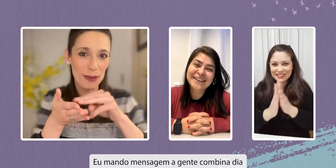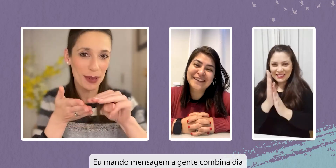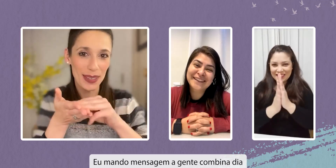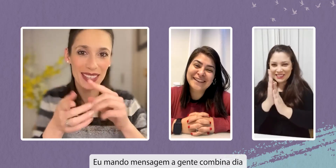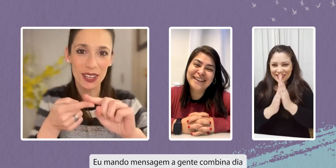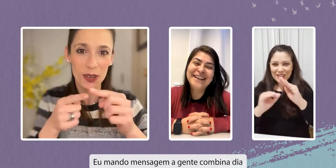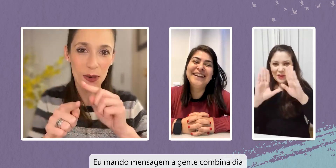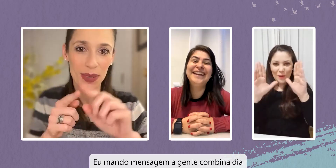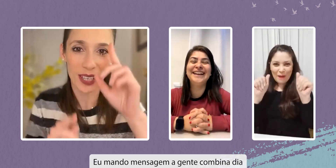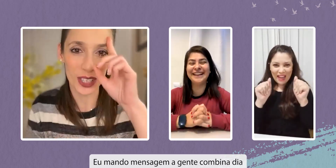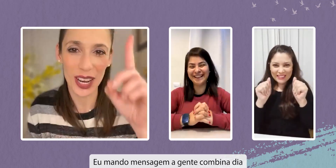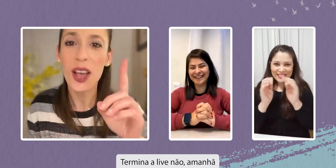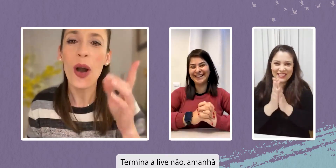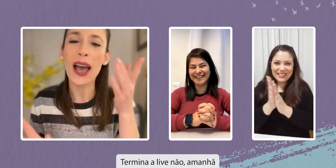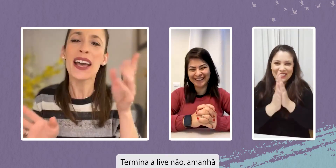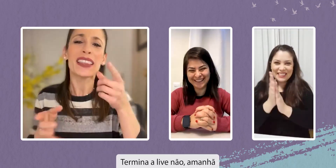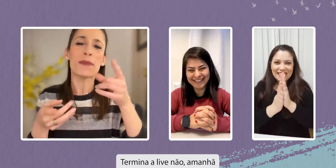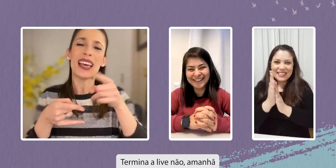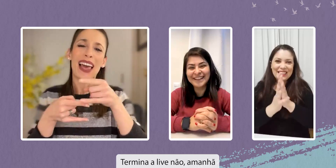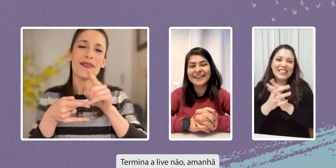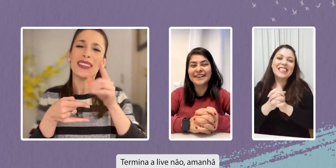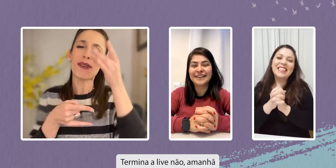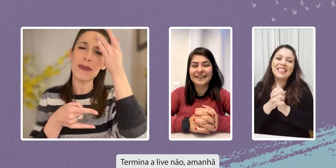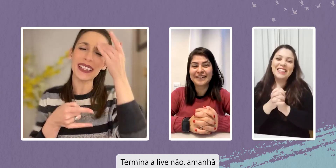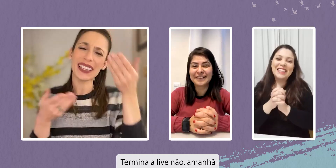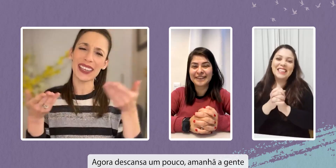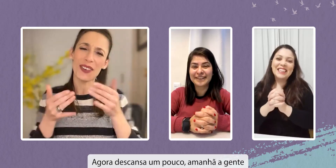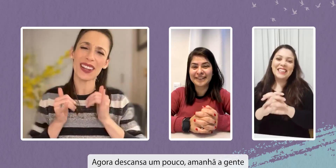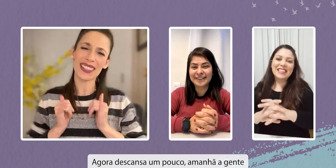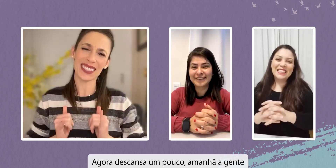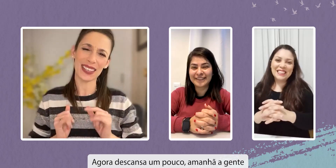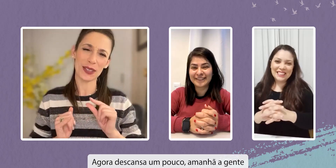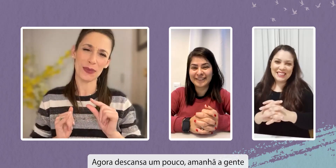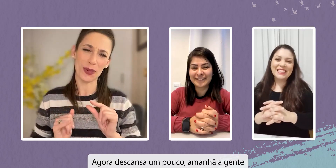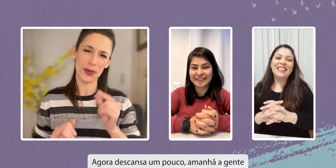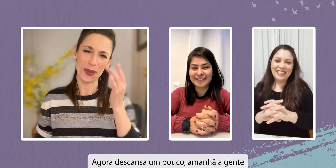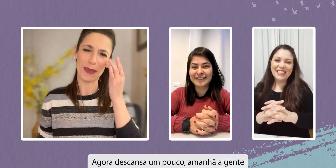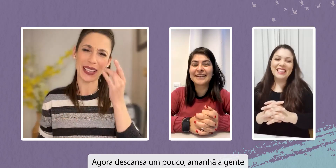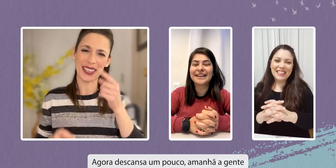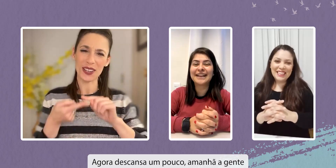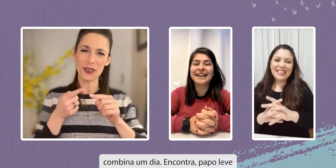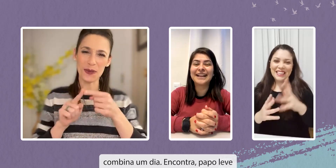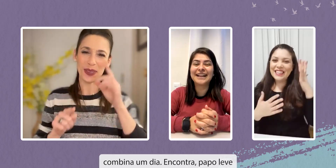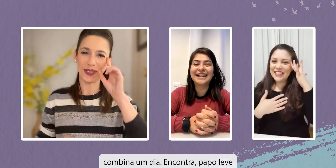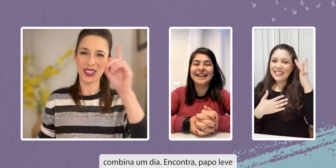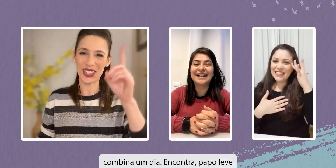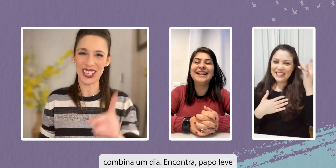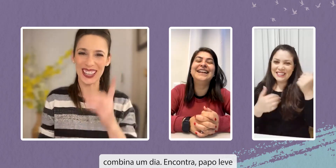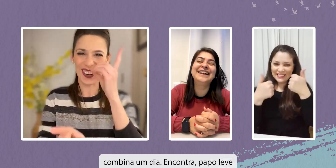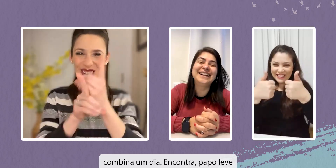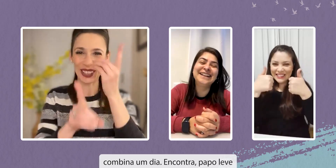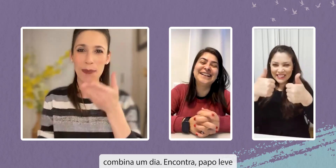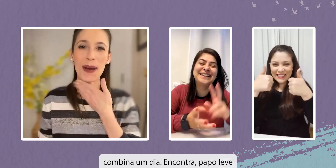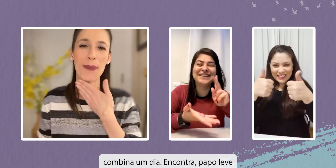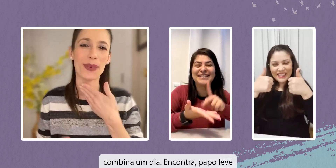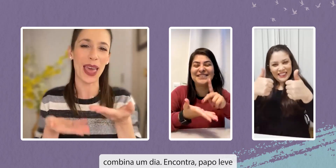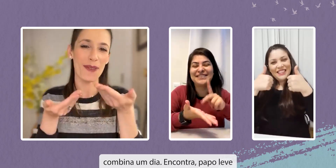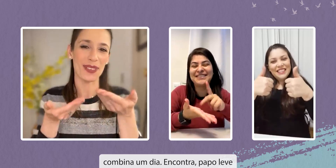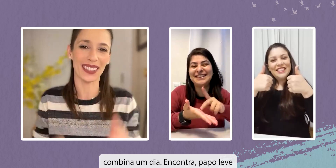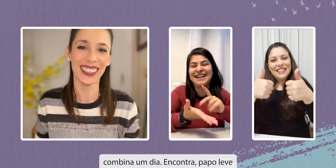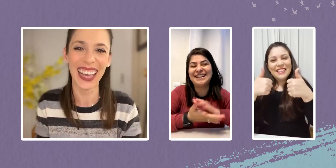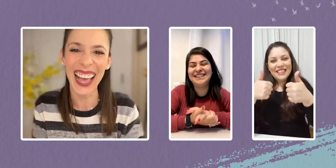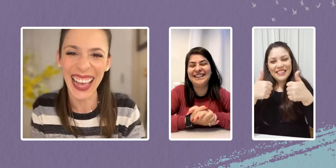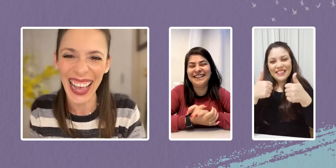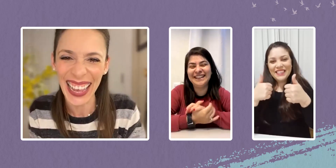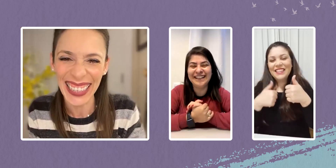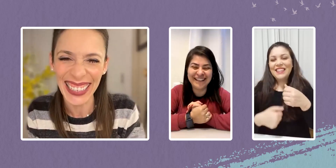a live, manda mensagem, a gente combina dia. Ah, termina a live não amanhã, agora descansa um pouco. Amanhã a gente combina um dia, encontra papo